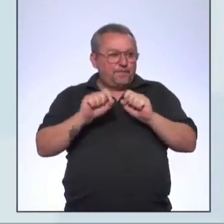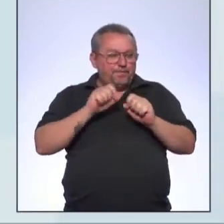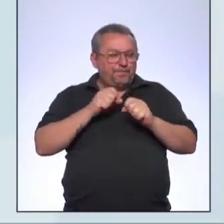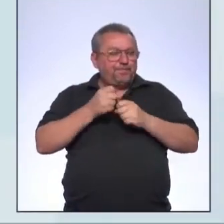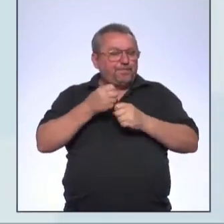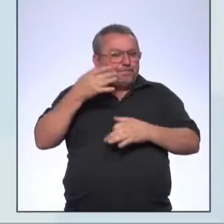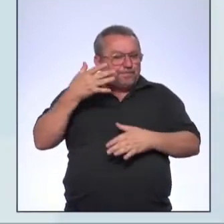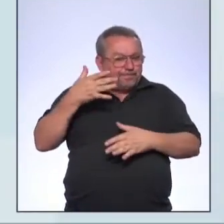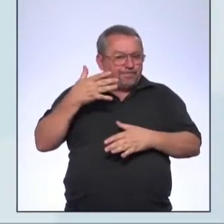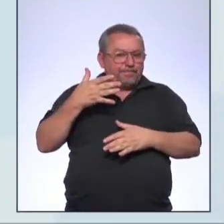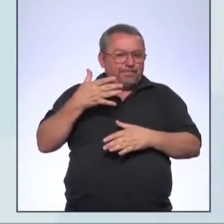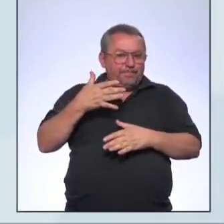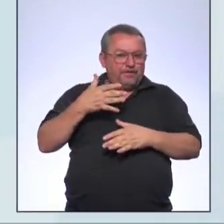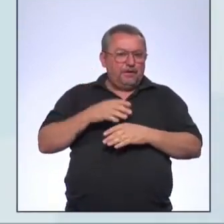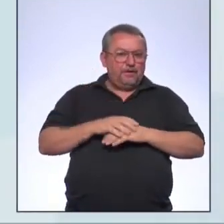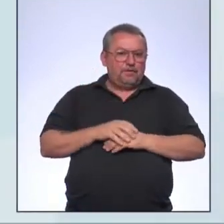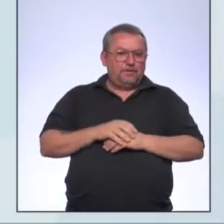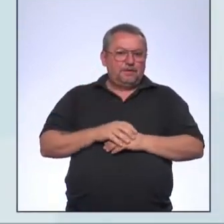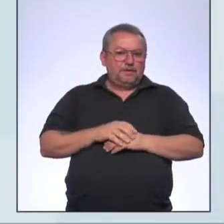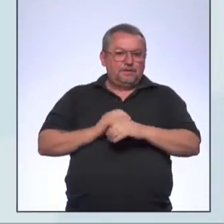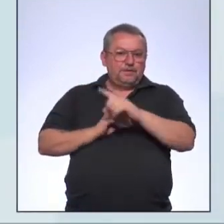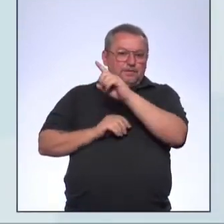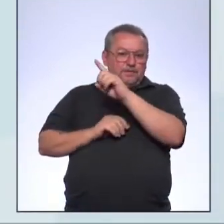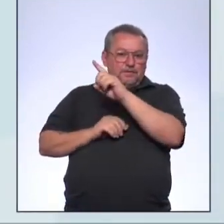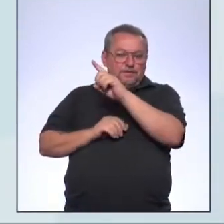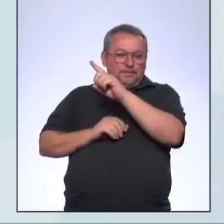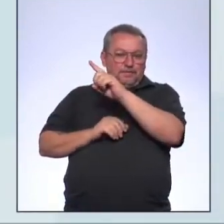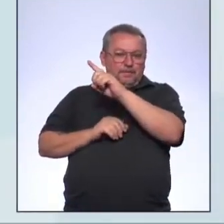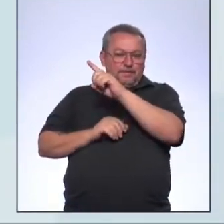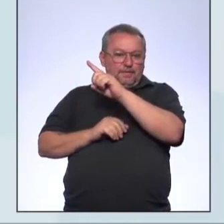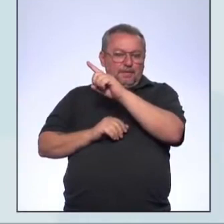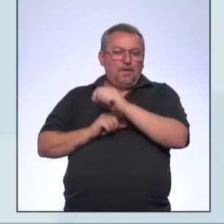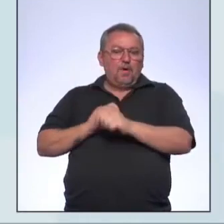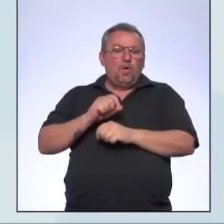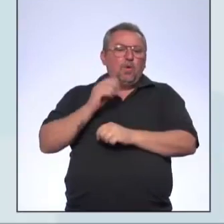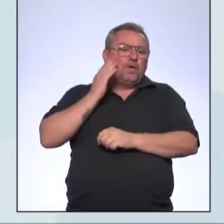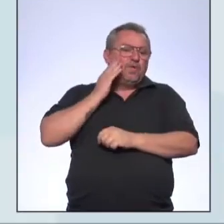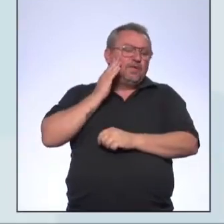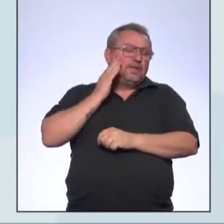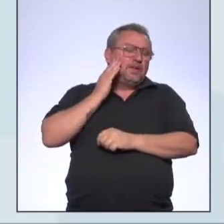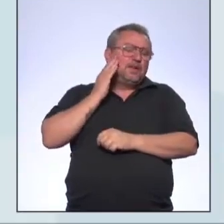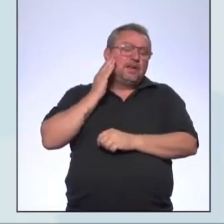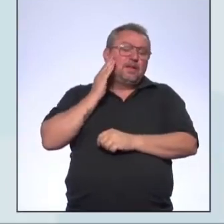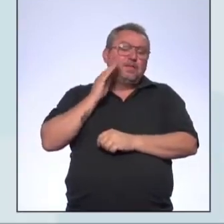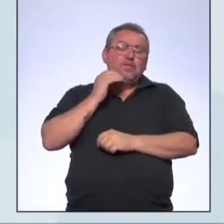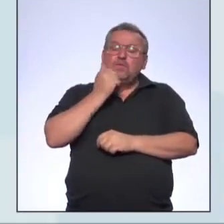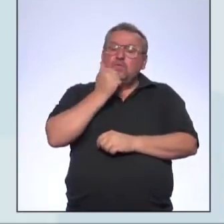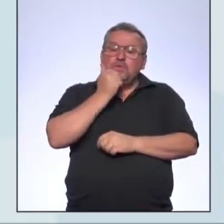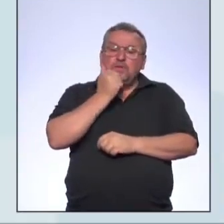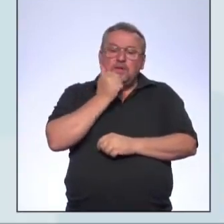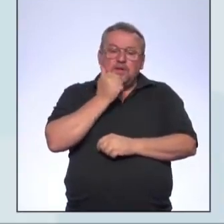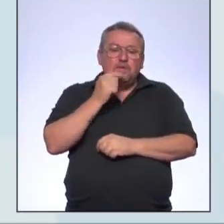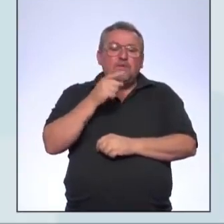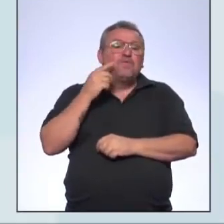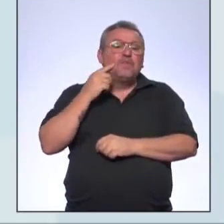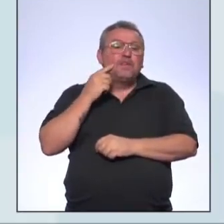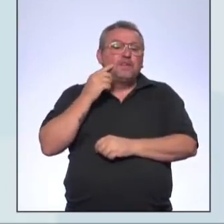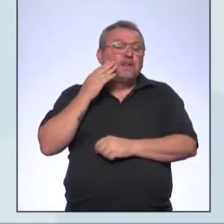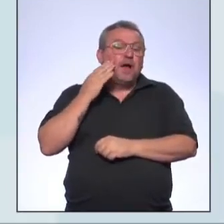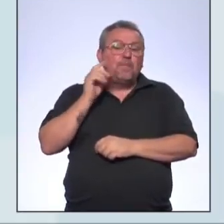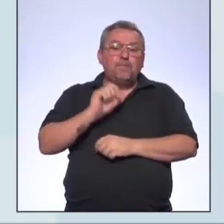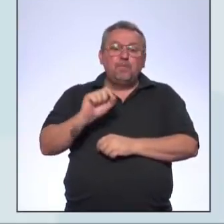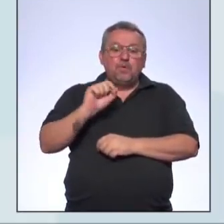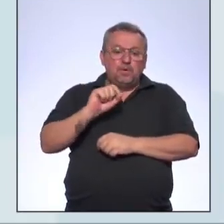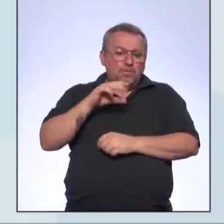no chat. What do you know about science? O que você sabe sobre ciências? Escreva em português mesmo